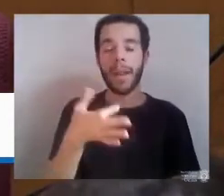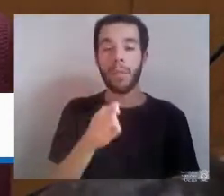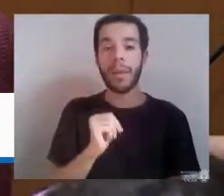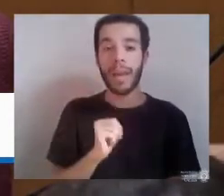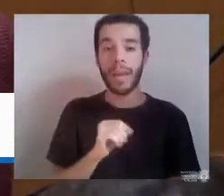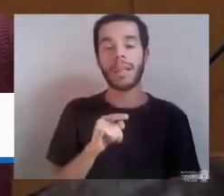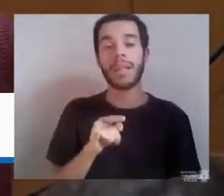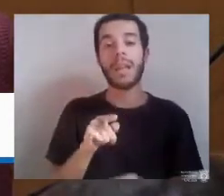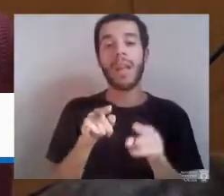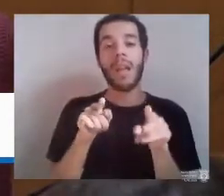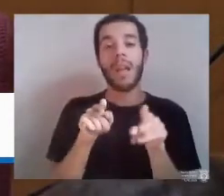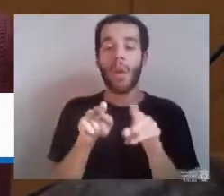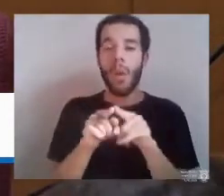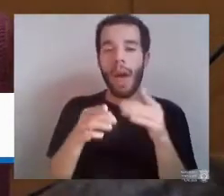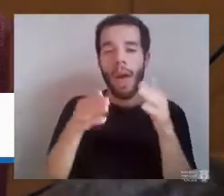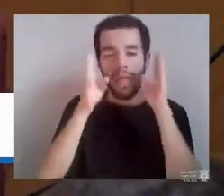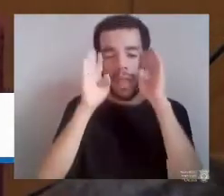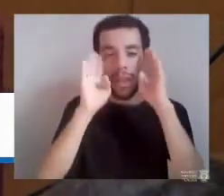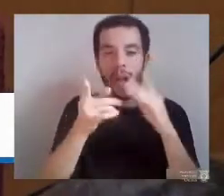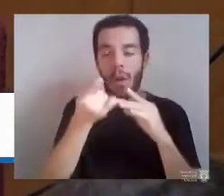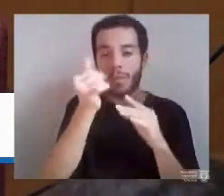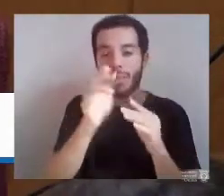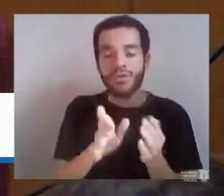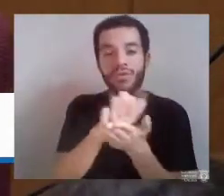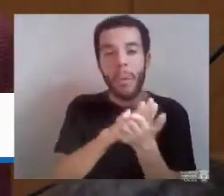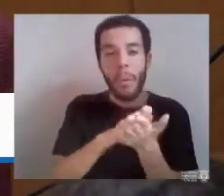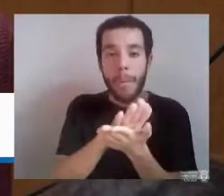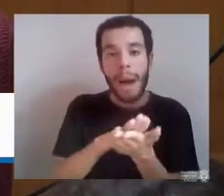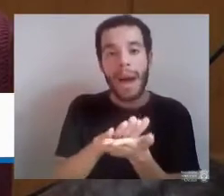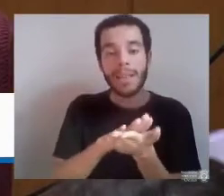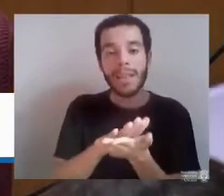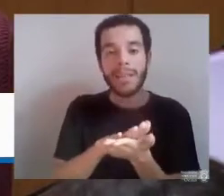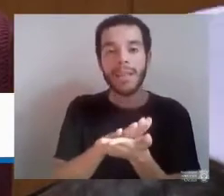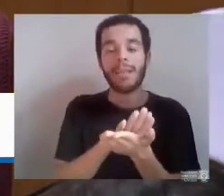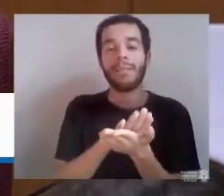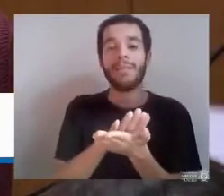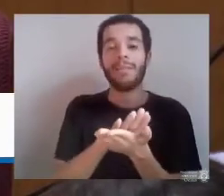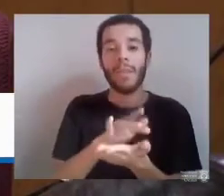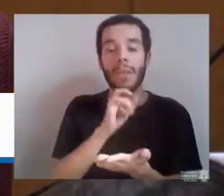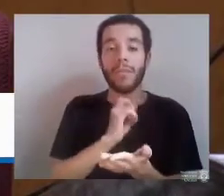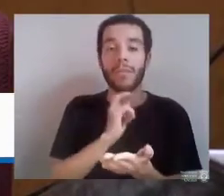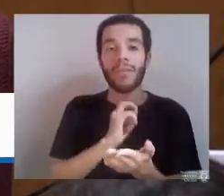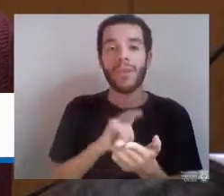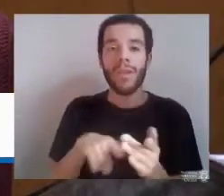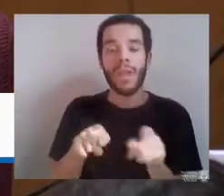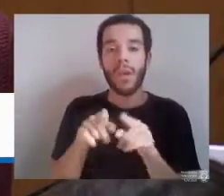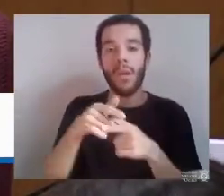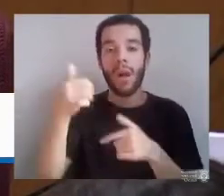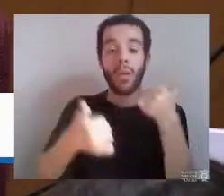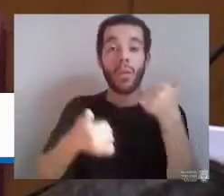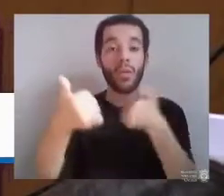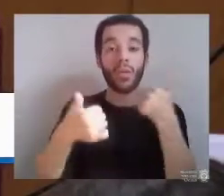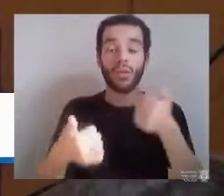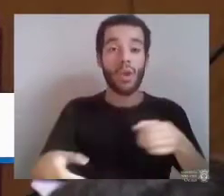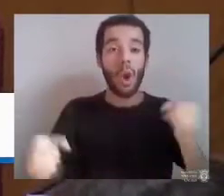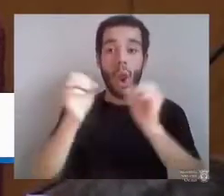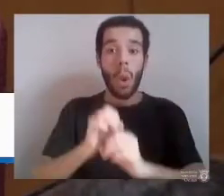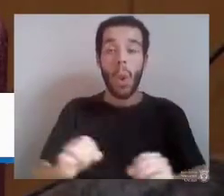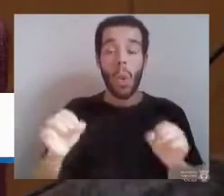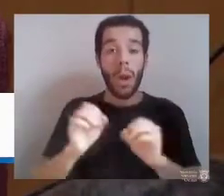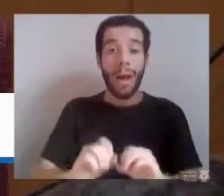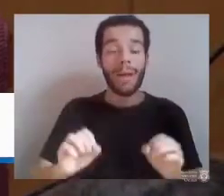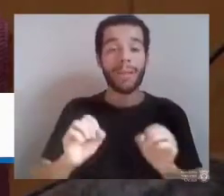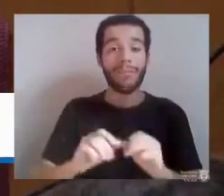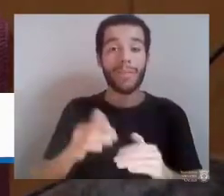à construção dos preços base, sob pena de se virem a ter concursos desertos, o que, como todos saberão, está a